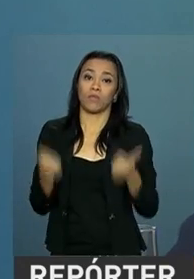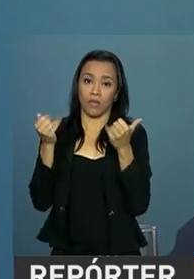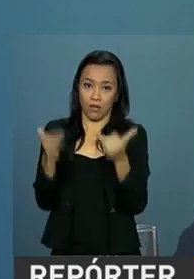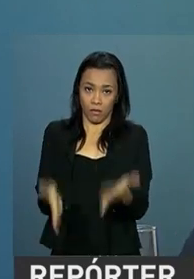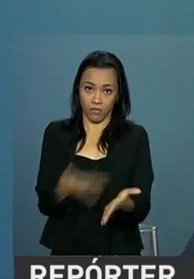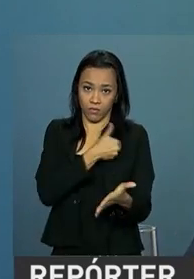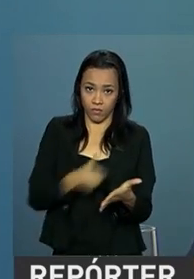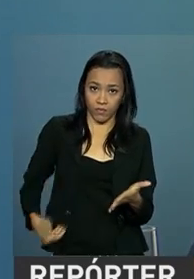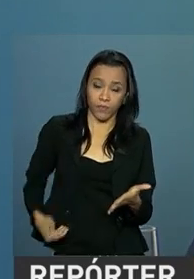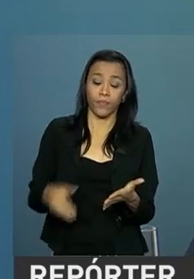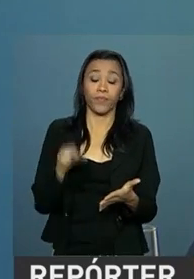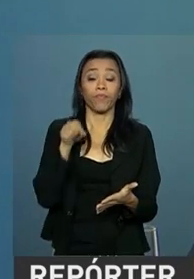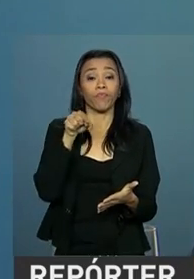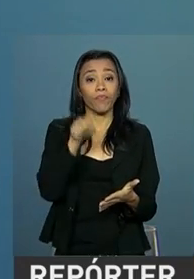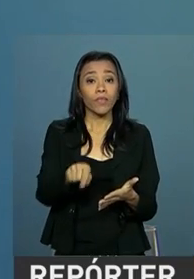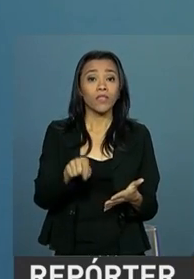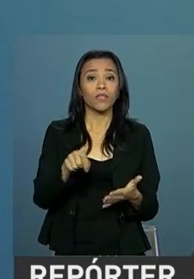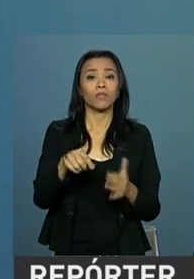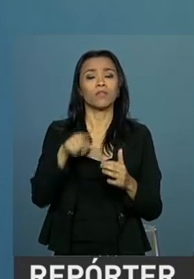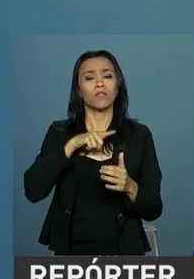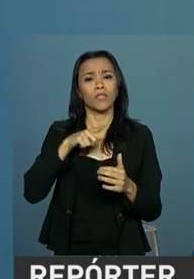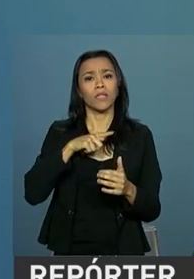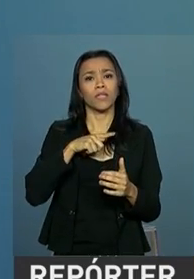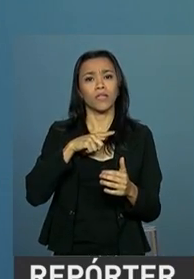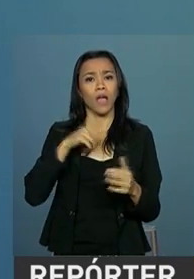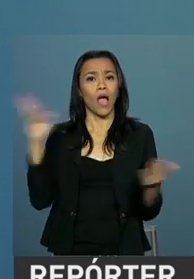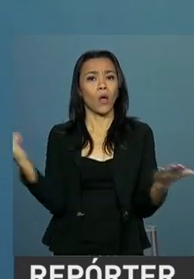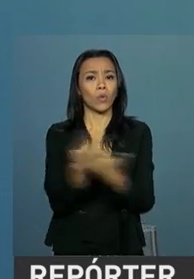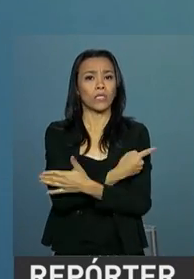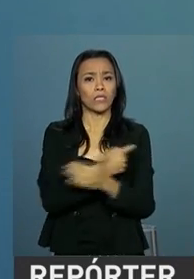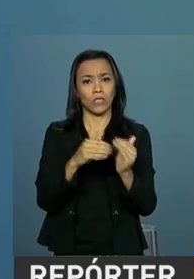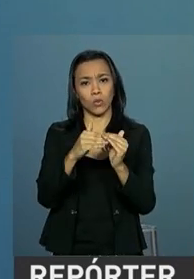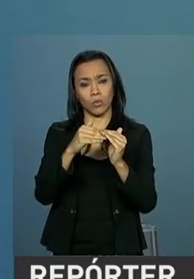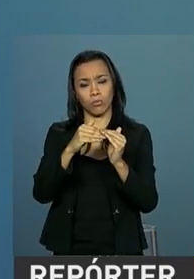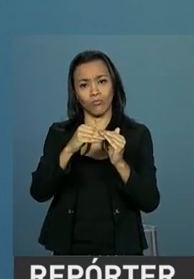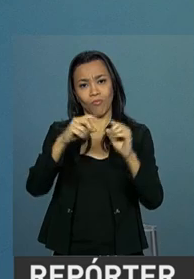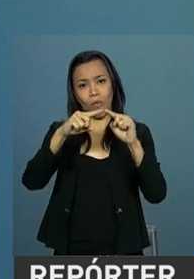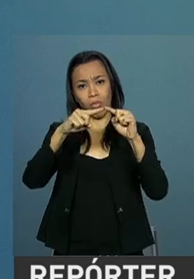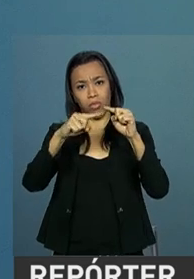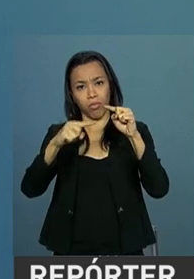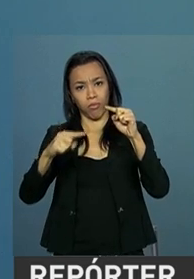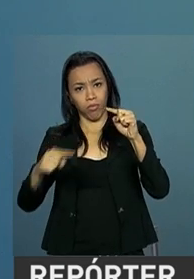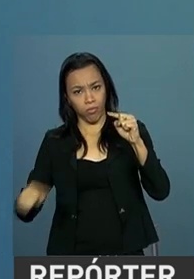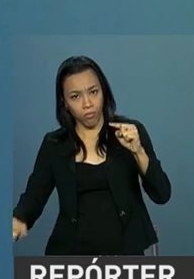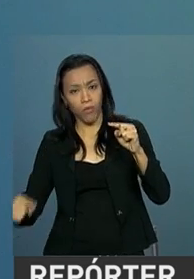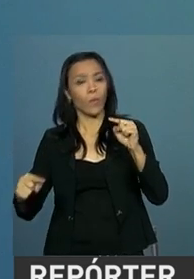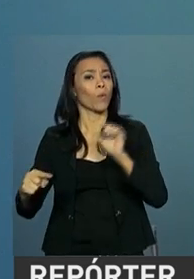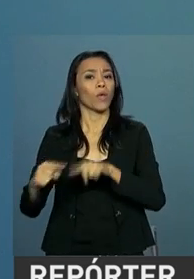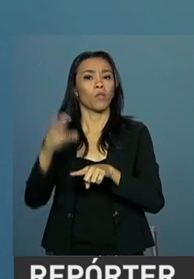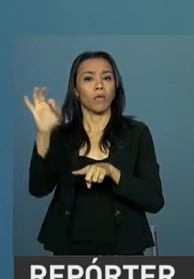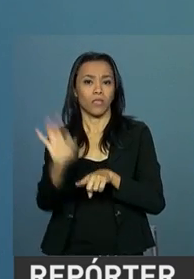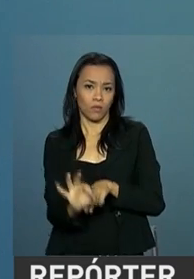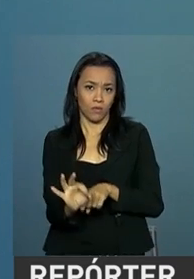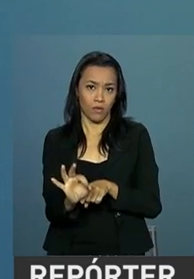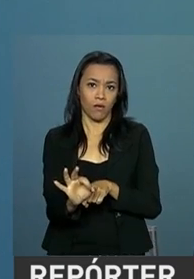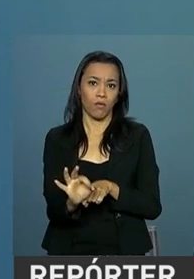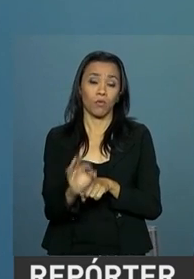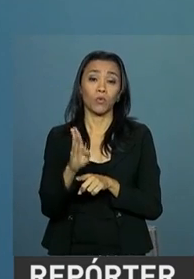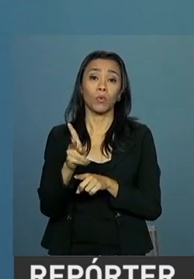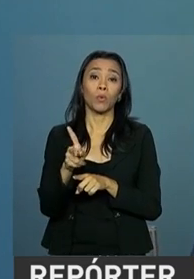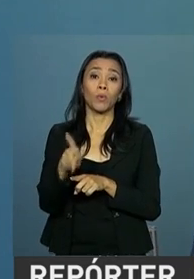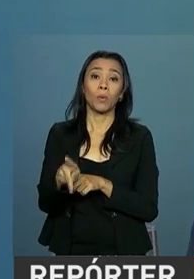considerado uma queda sistemática e do percentual do